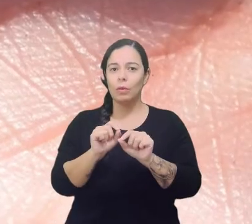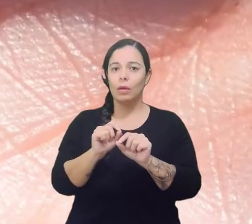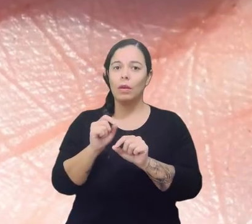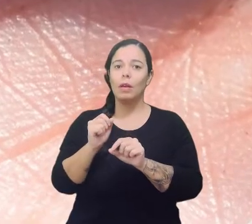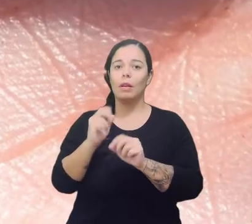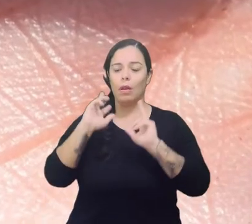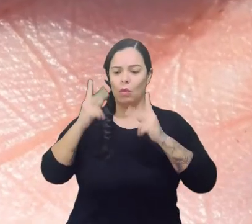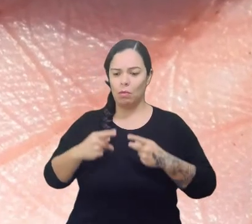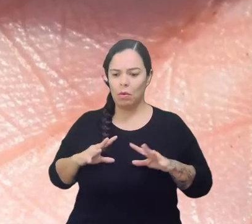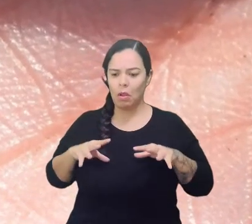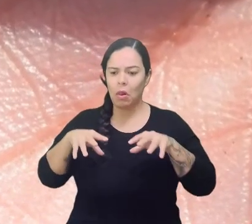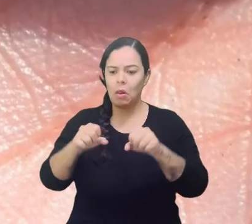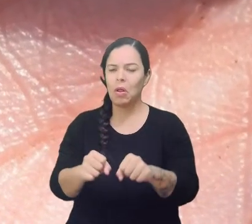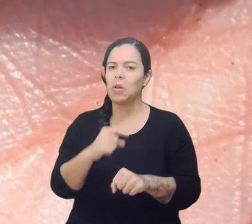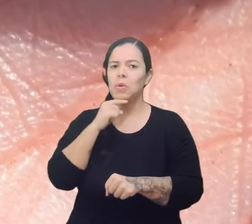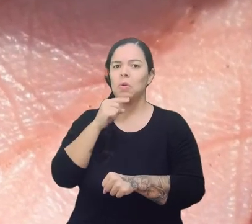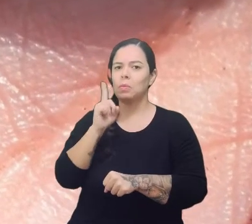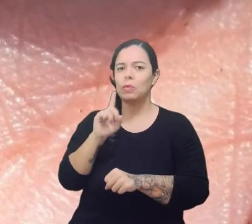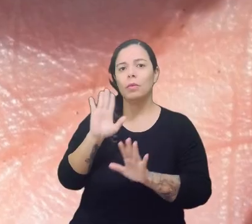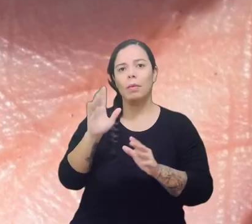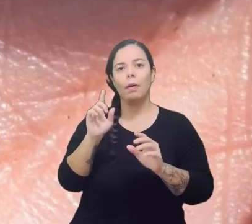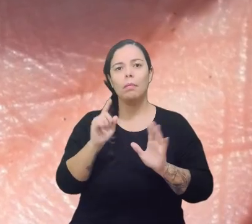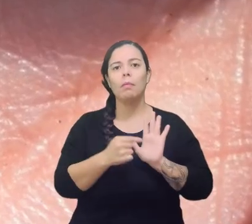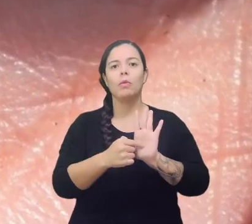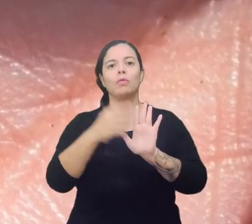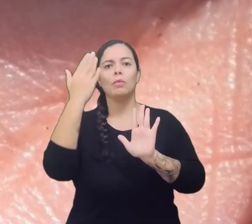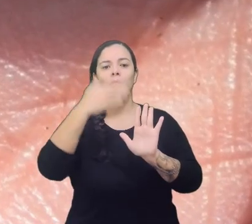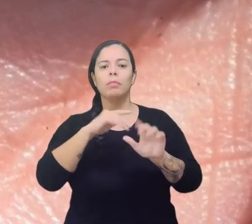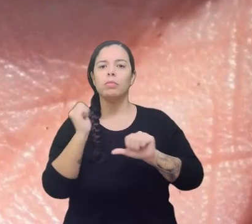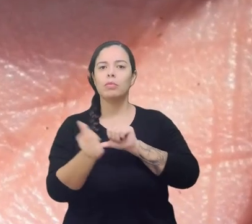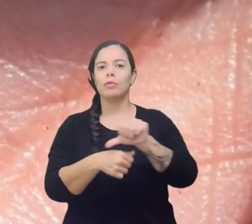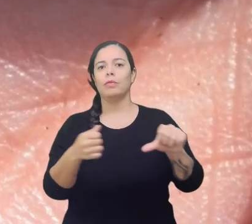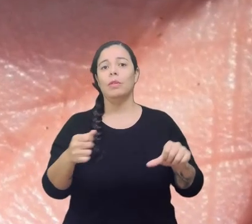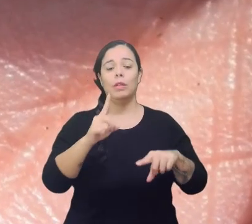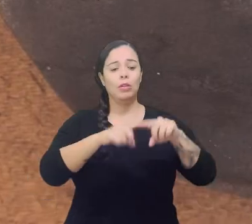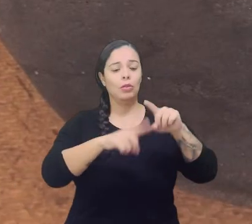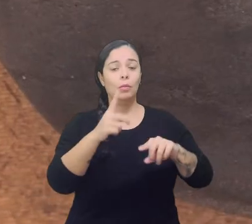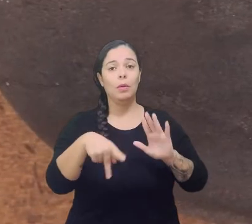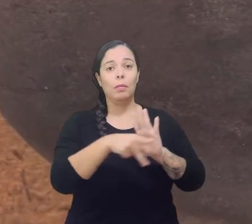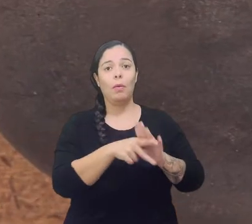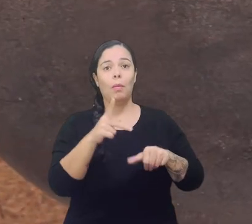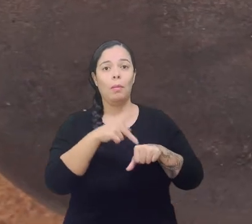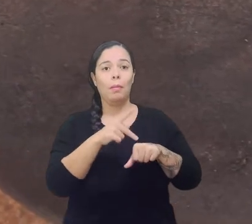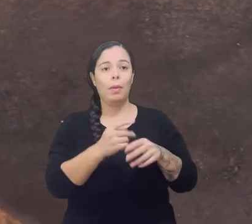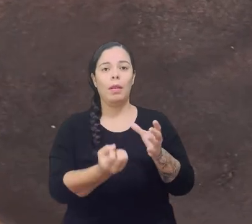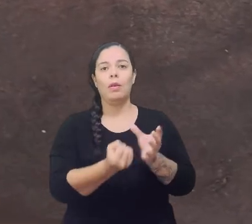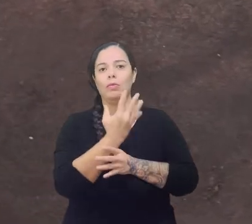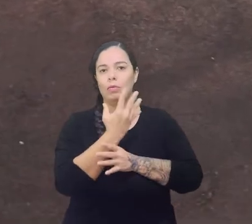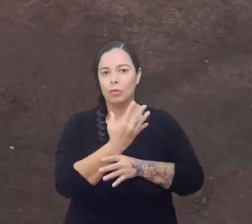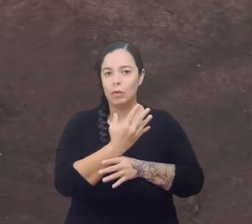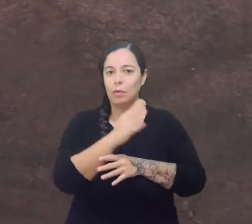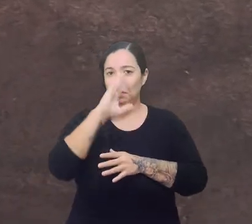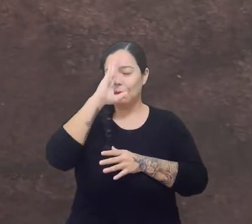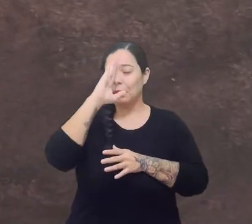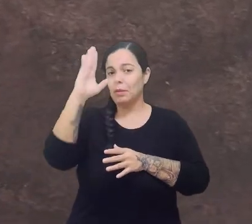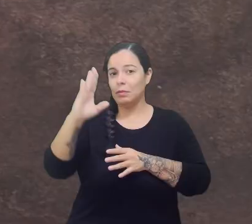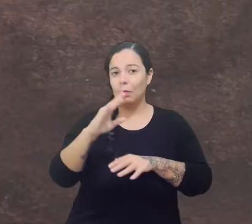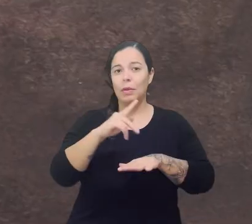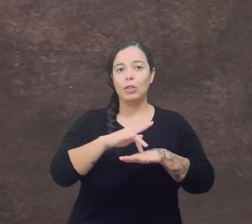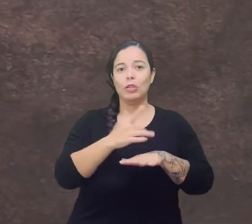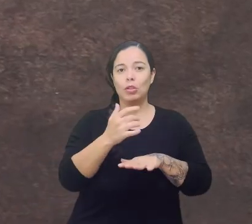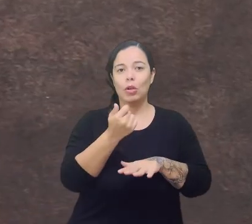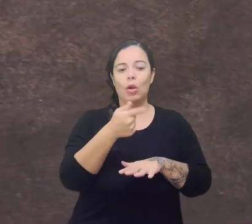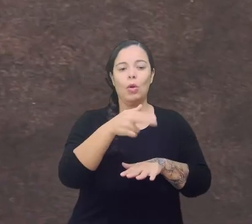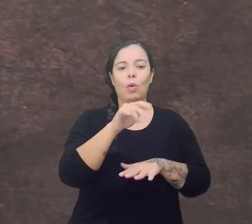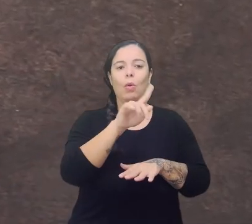artefatos, instrumentos feitos de pedra, né, principalmente de quartzo, mas também batedores, um conjunto de material